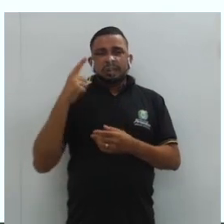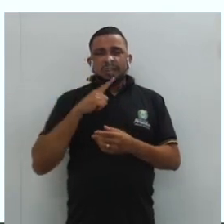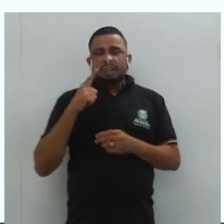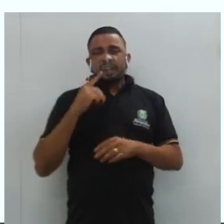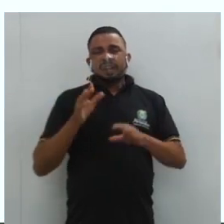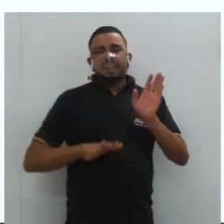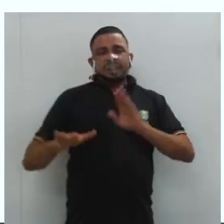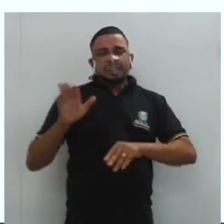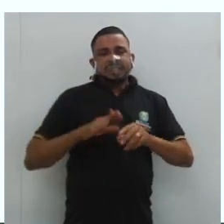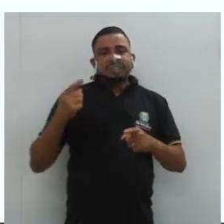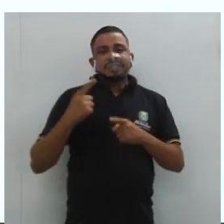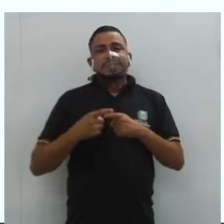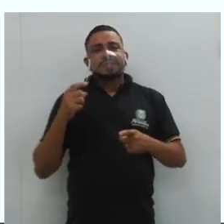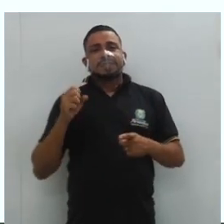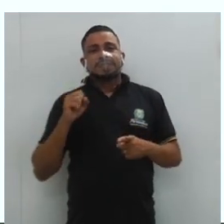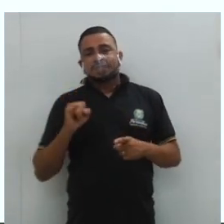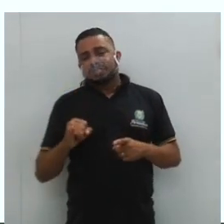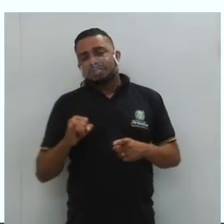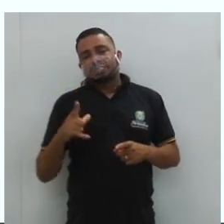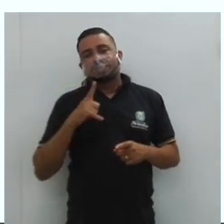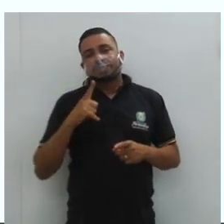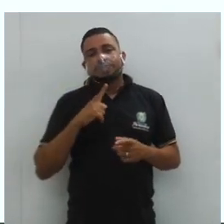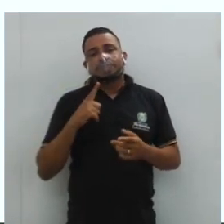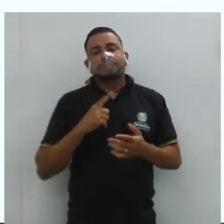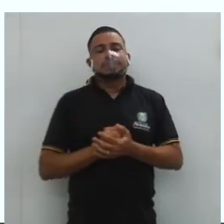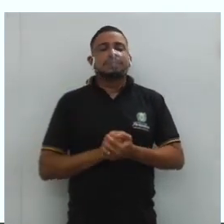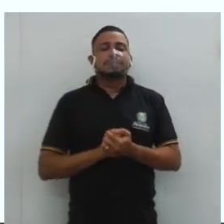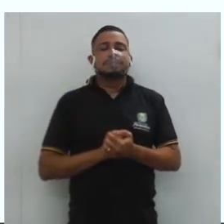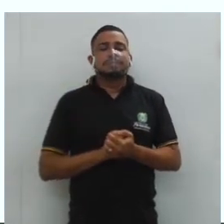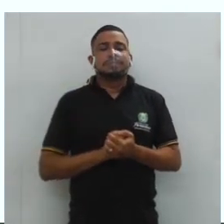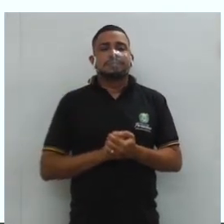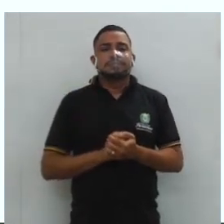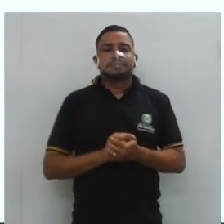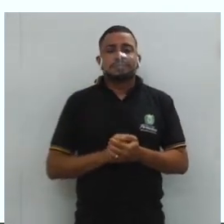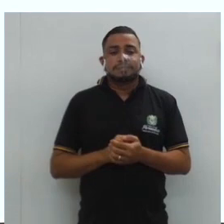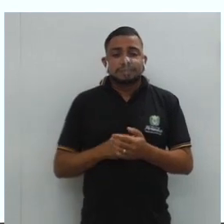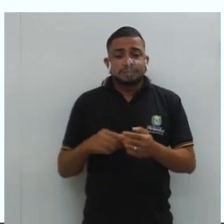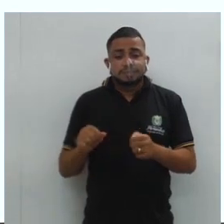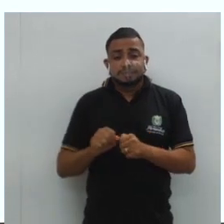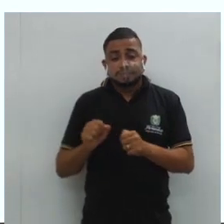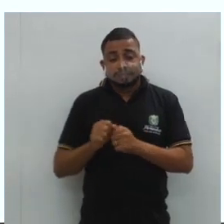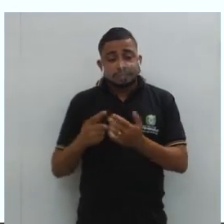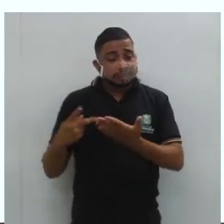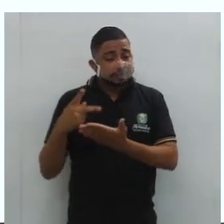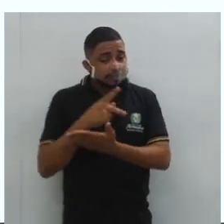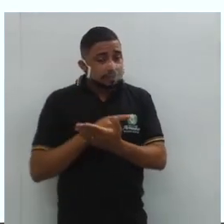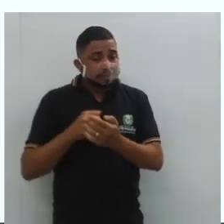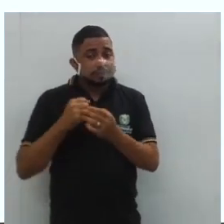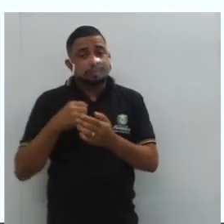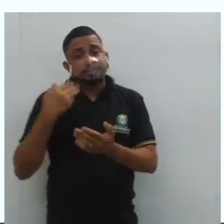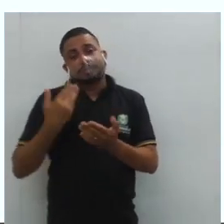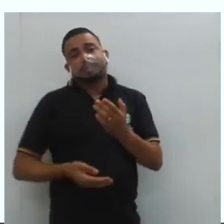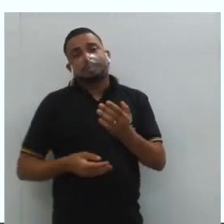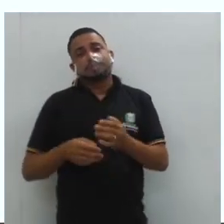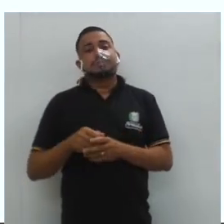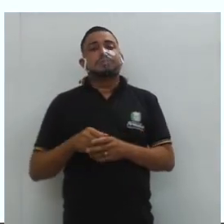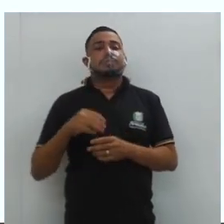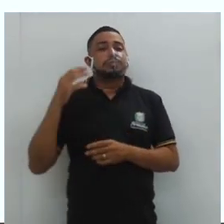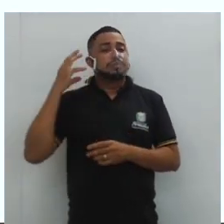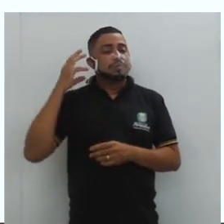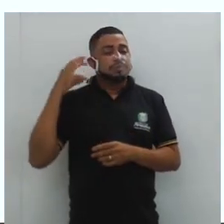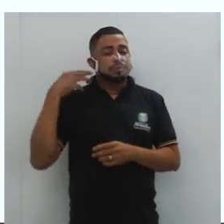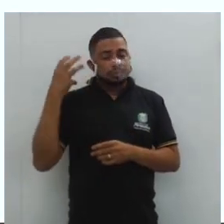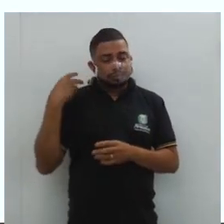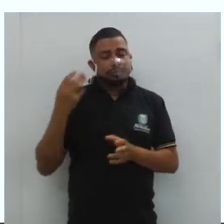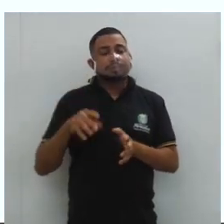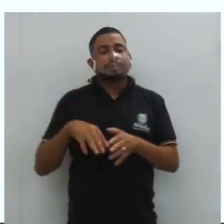né, então tinha que ter cuidado, porque se fosse editar a imagem fosse trabalhar a imagem, o som podia se perder.